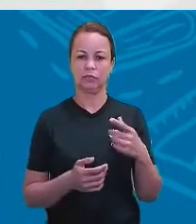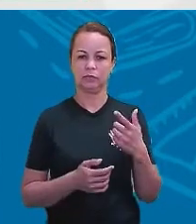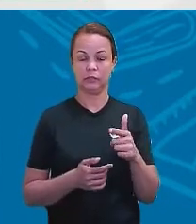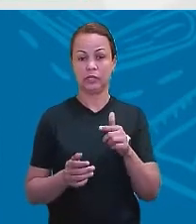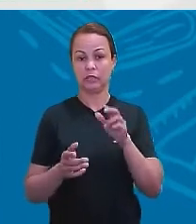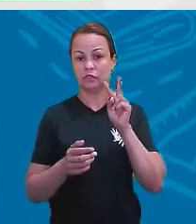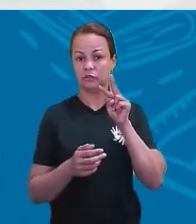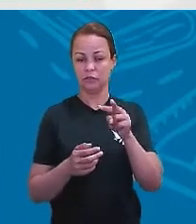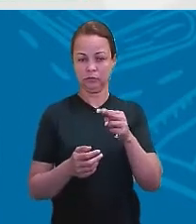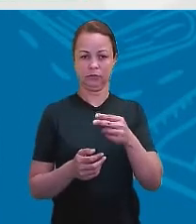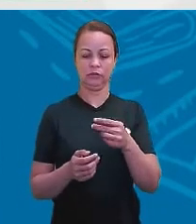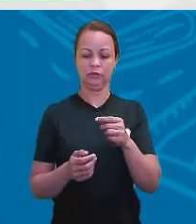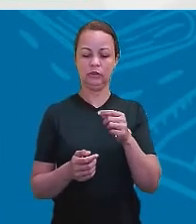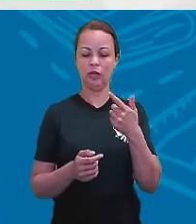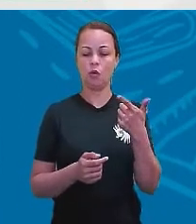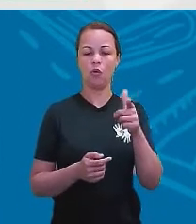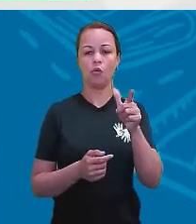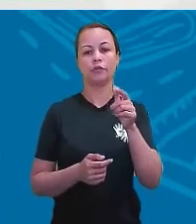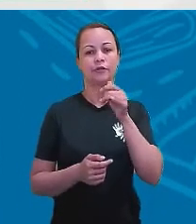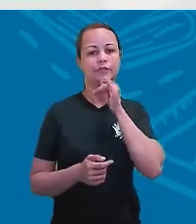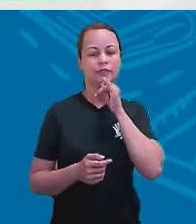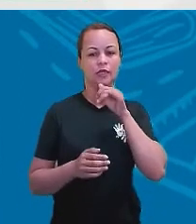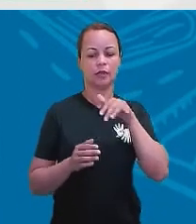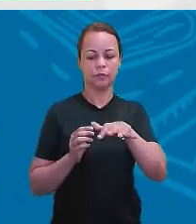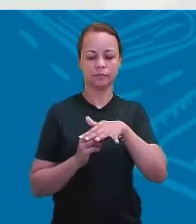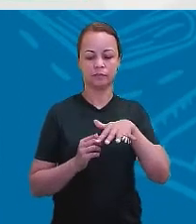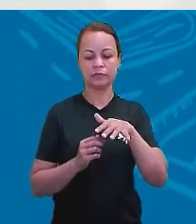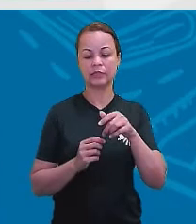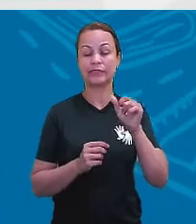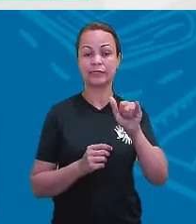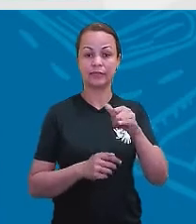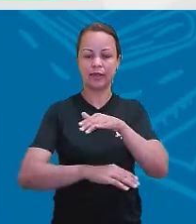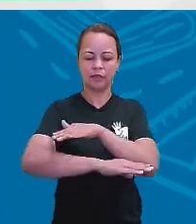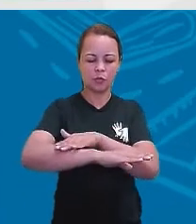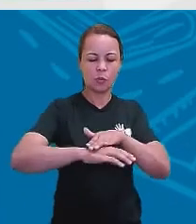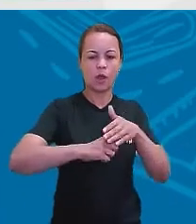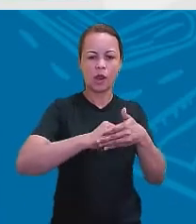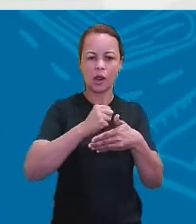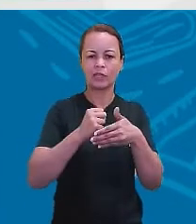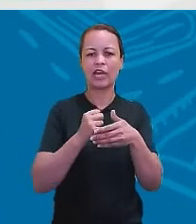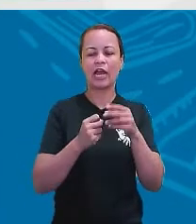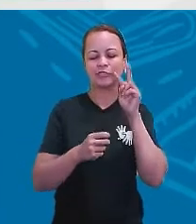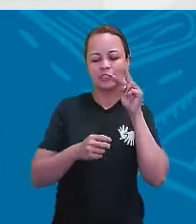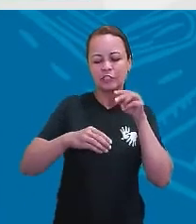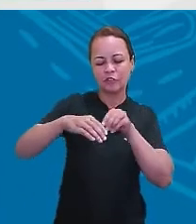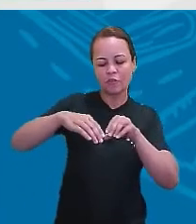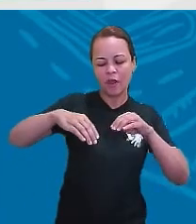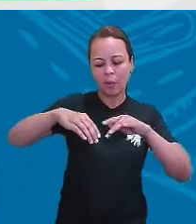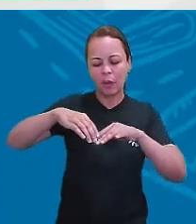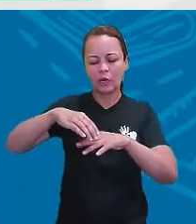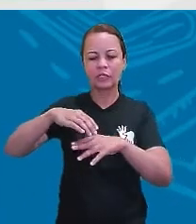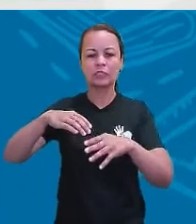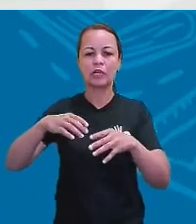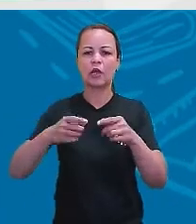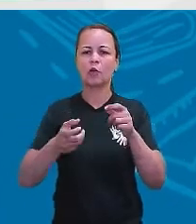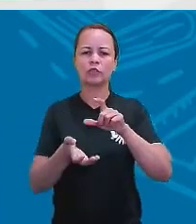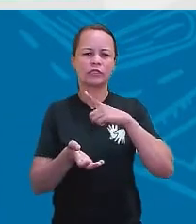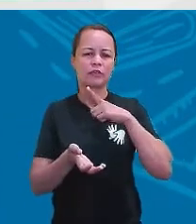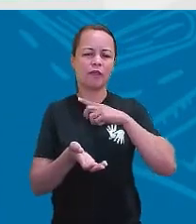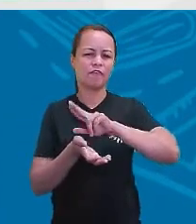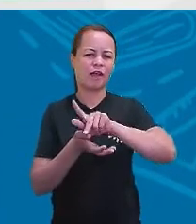gente vai ver esse outro exemplo na imagem abaixo. A gente vai ver um rio saudável, né? Um rio onde tem vários animais, várias espécies